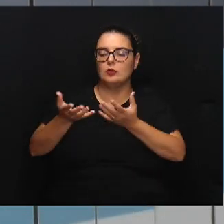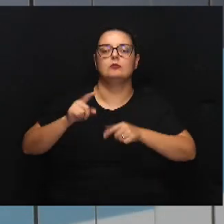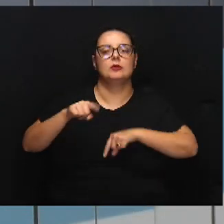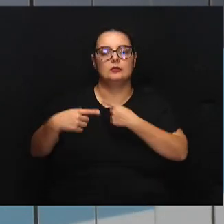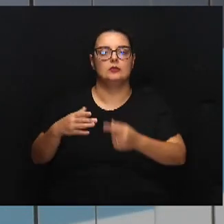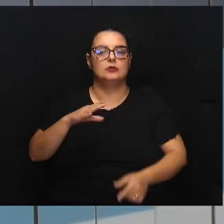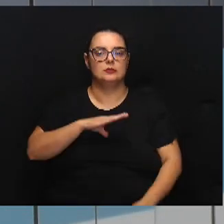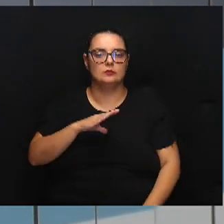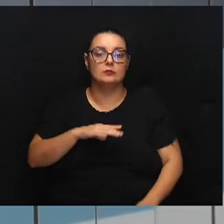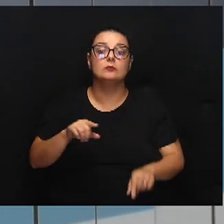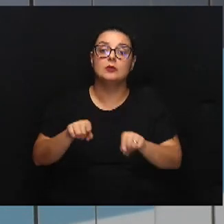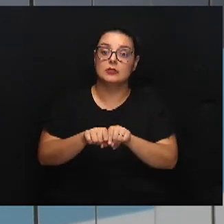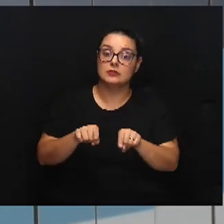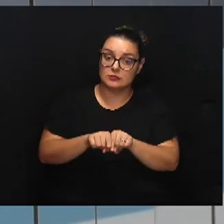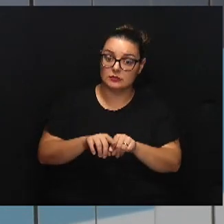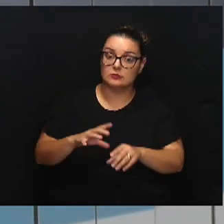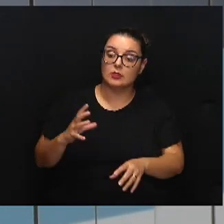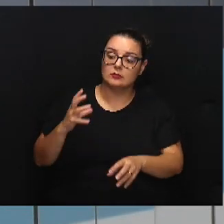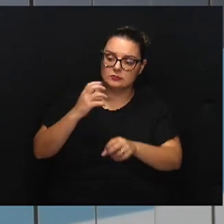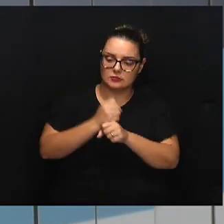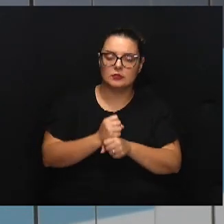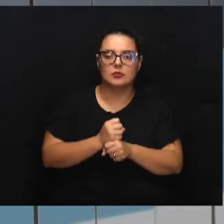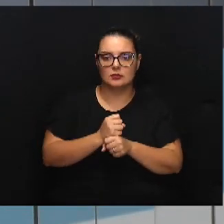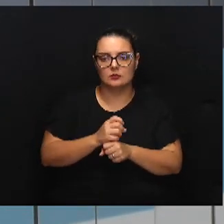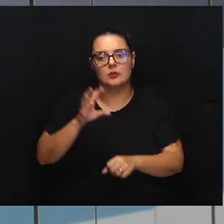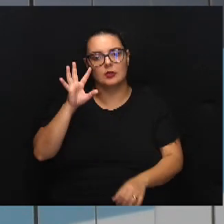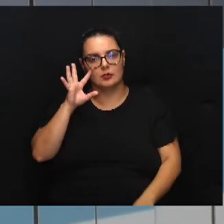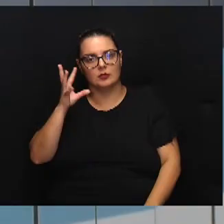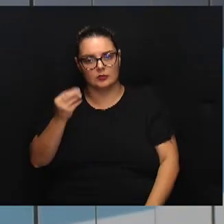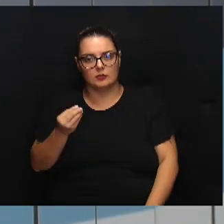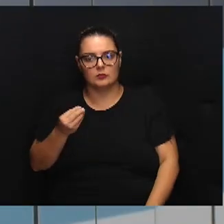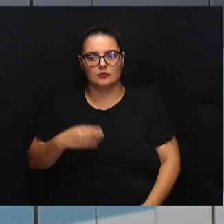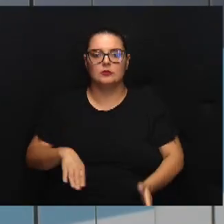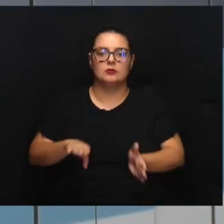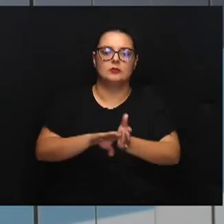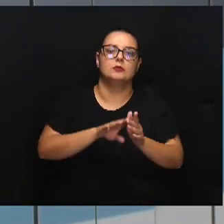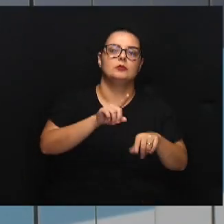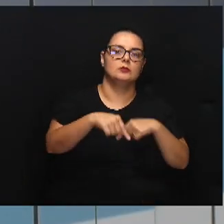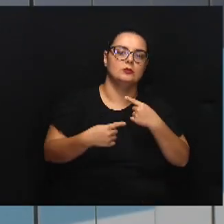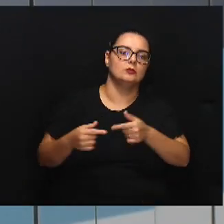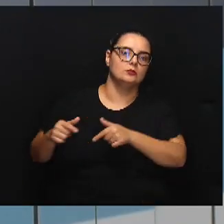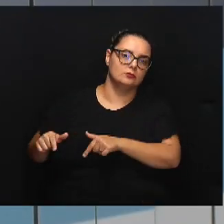cidades, mas também agregar conhecimentos que venham de outras